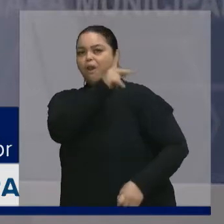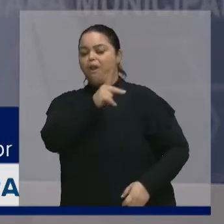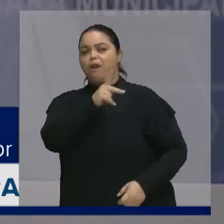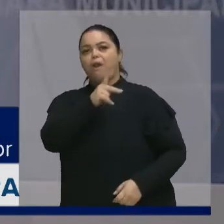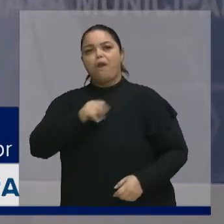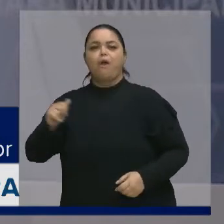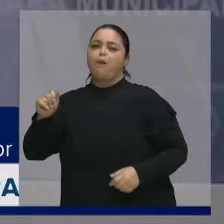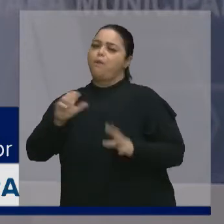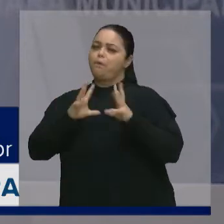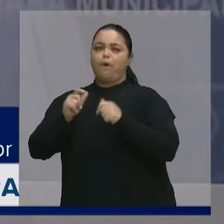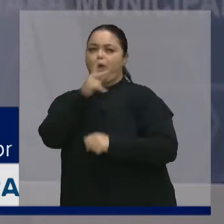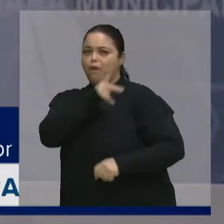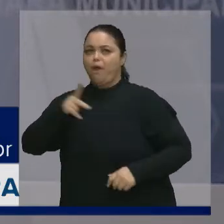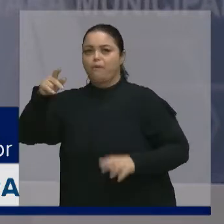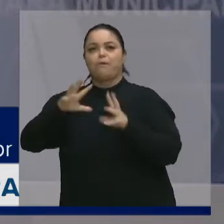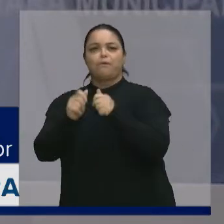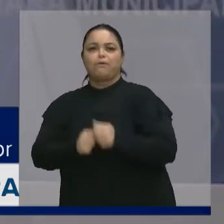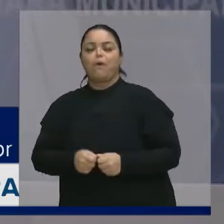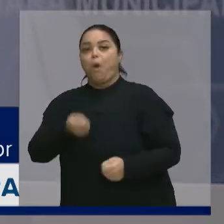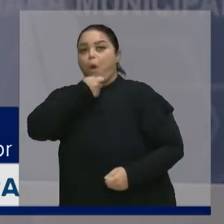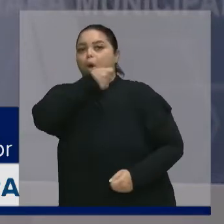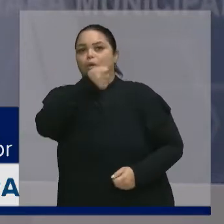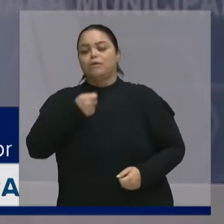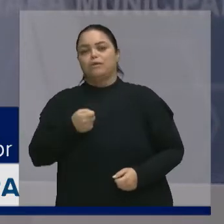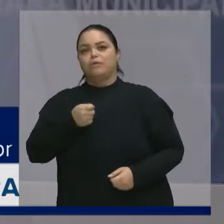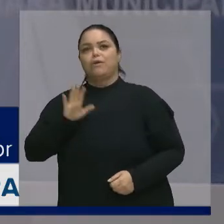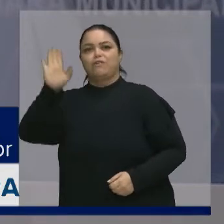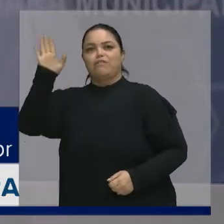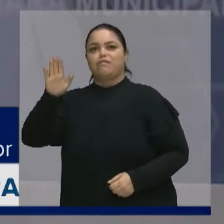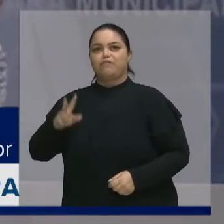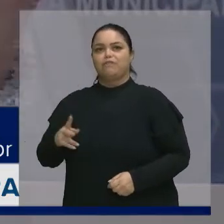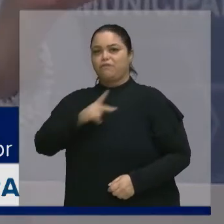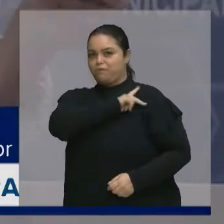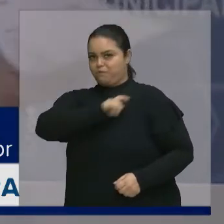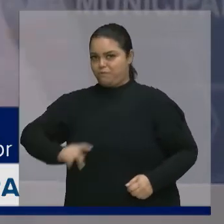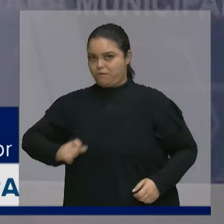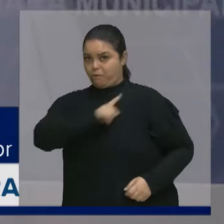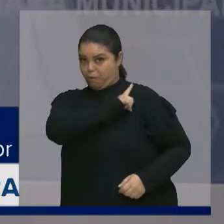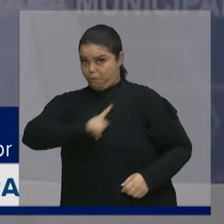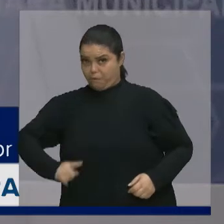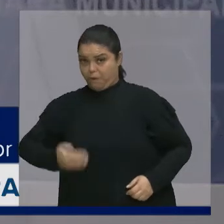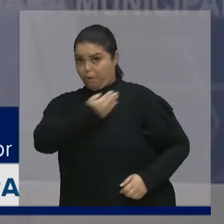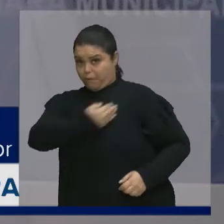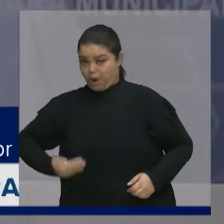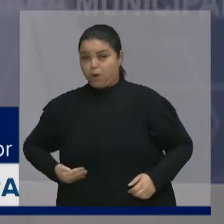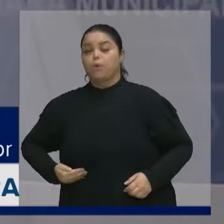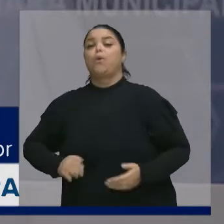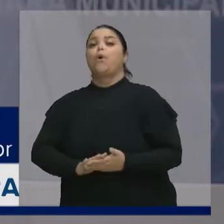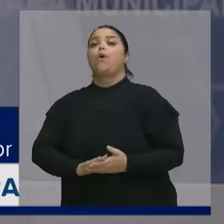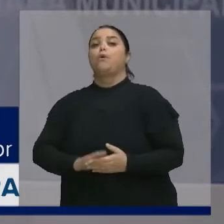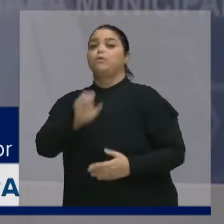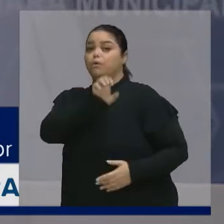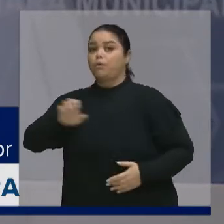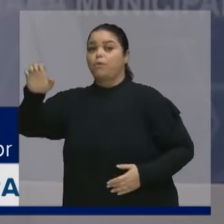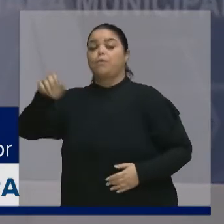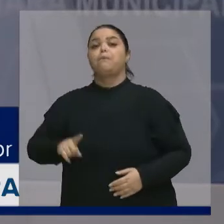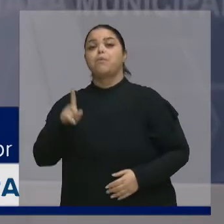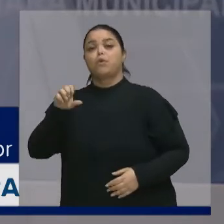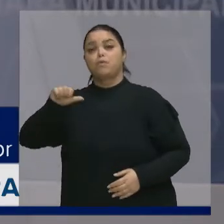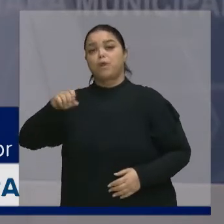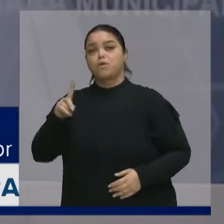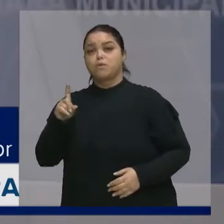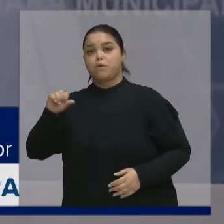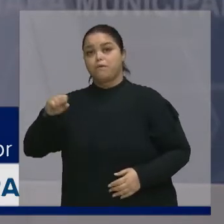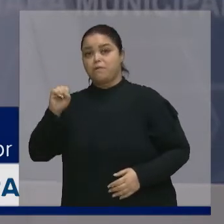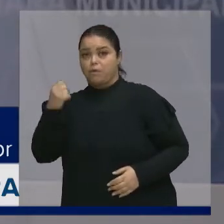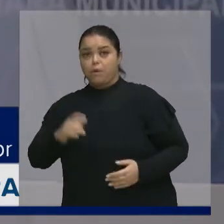norte. Também entrevistou todos os candidatos a governador do estado, a partir de 1998, quando